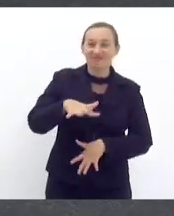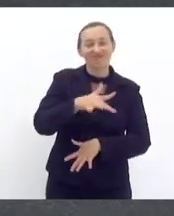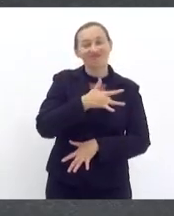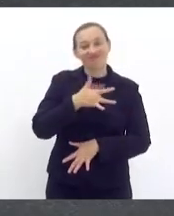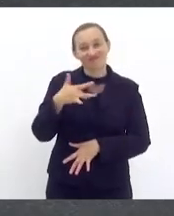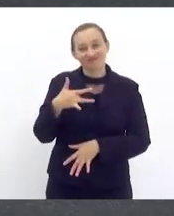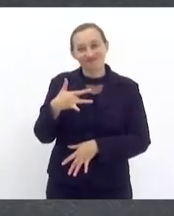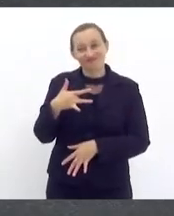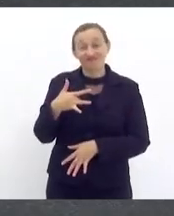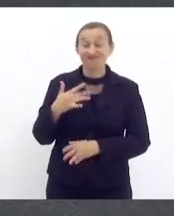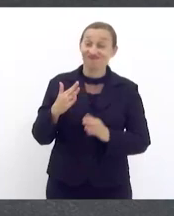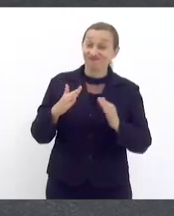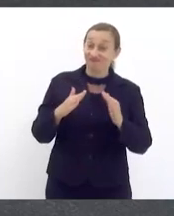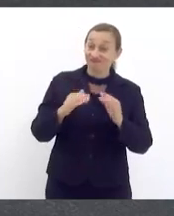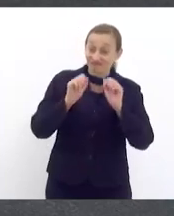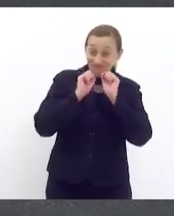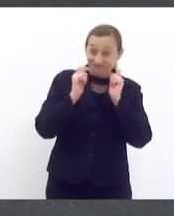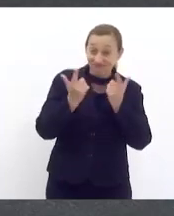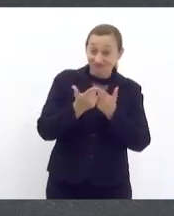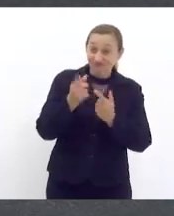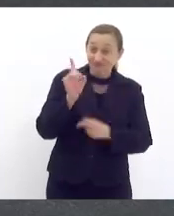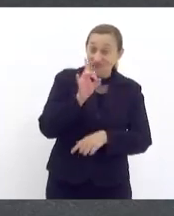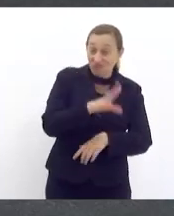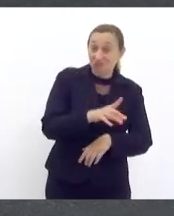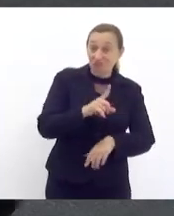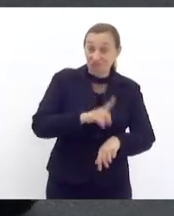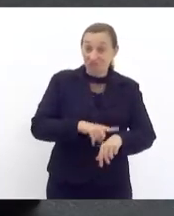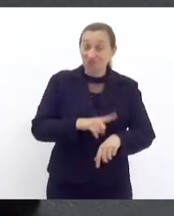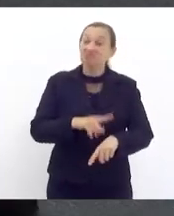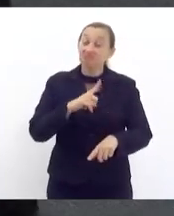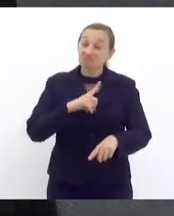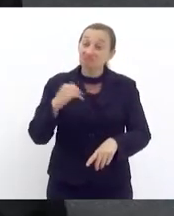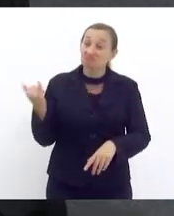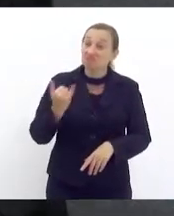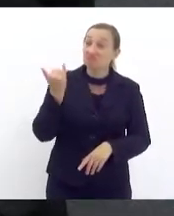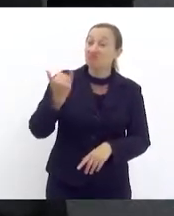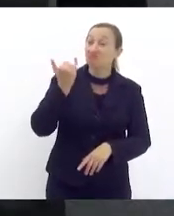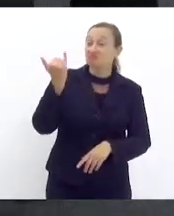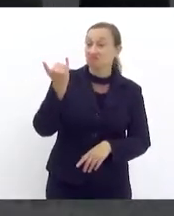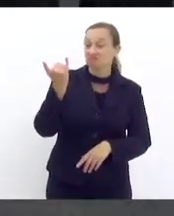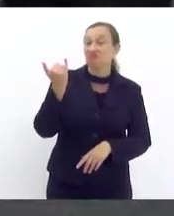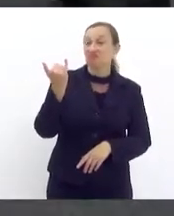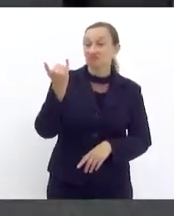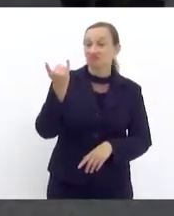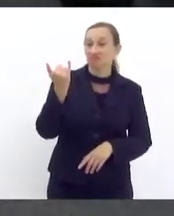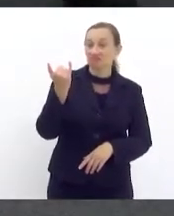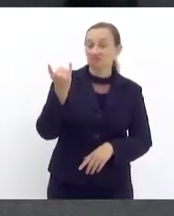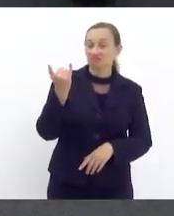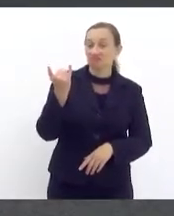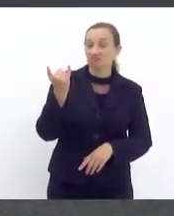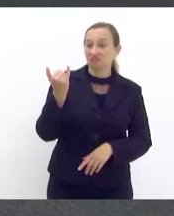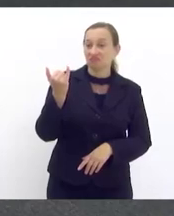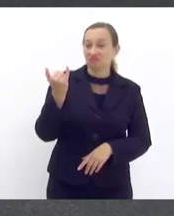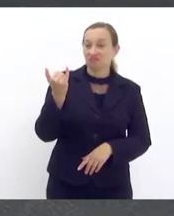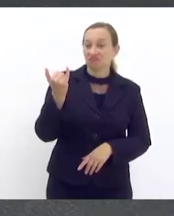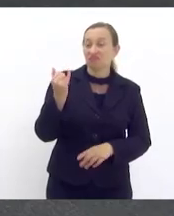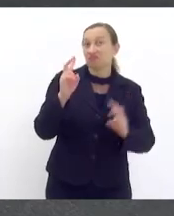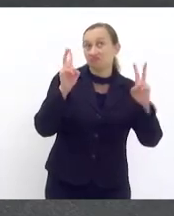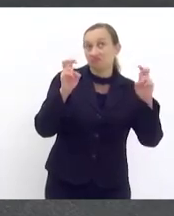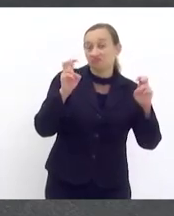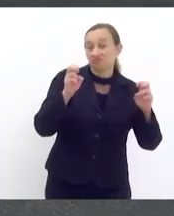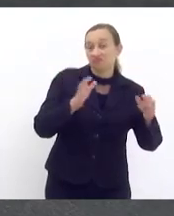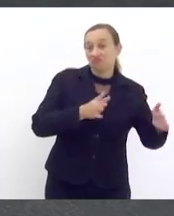essa casa na última legislatura teve importantes embate não só as questões da pandemia